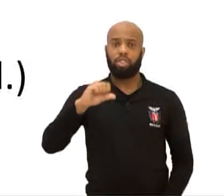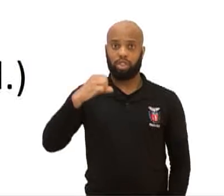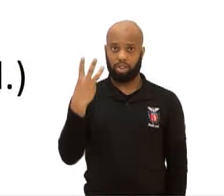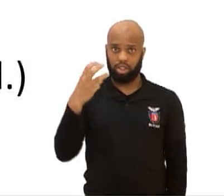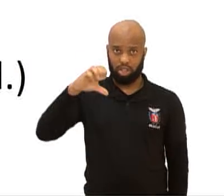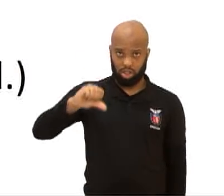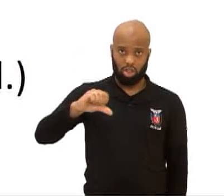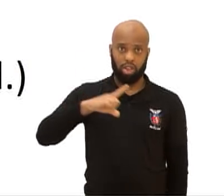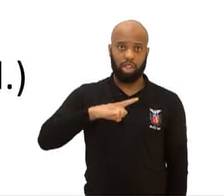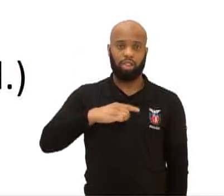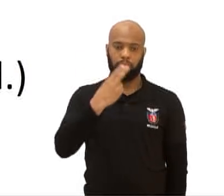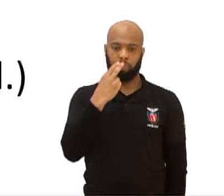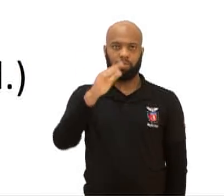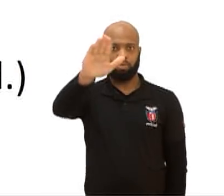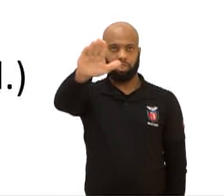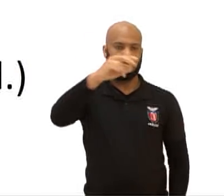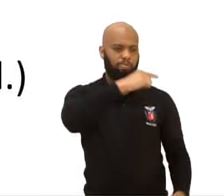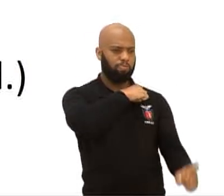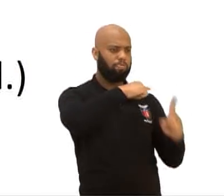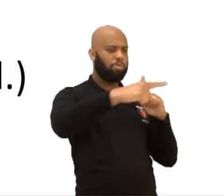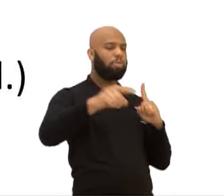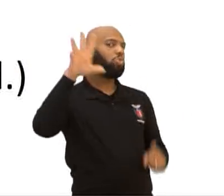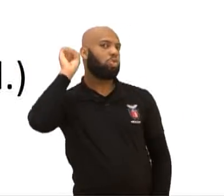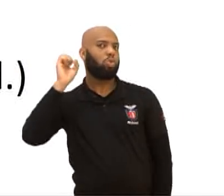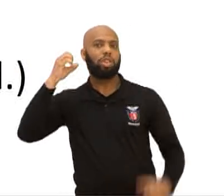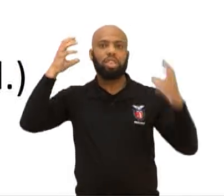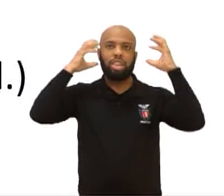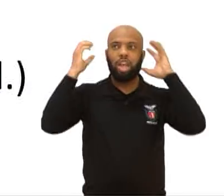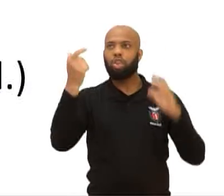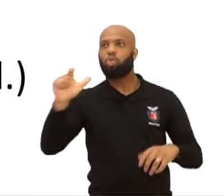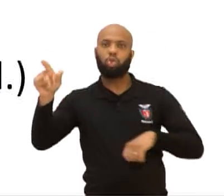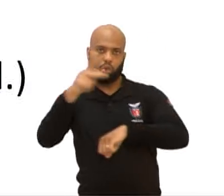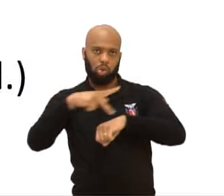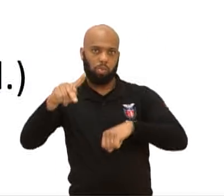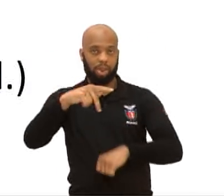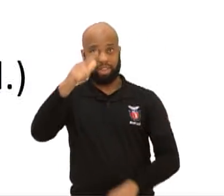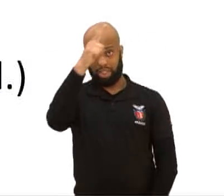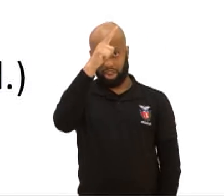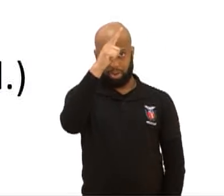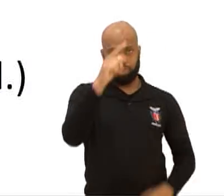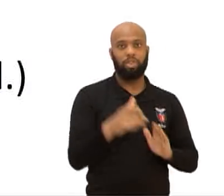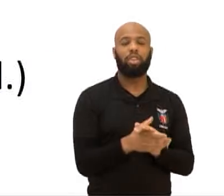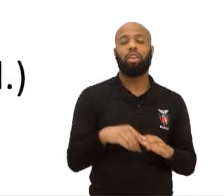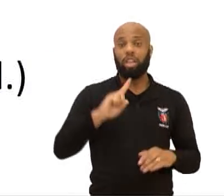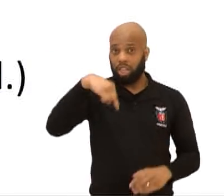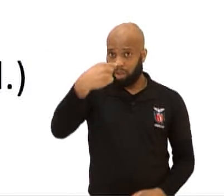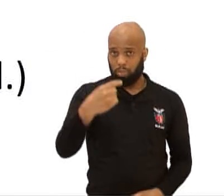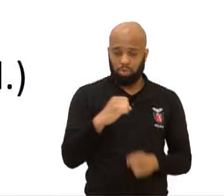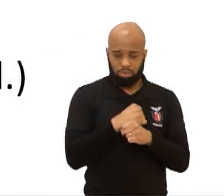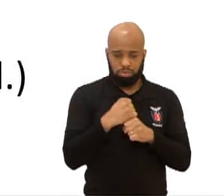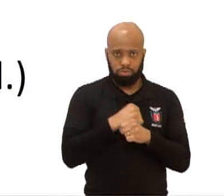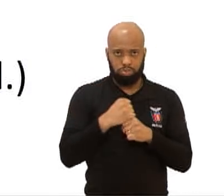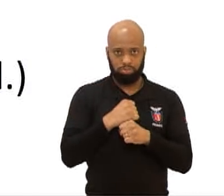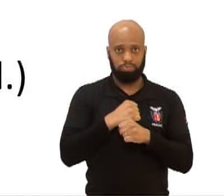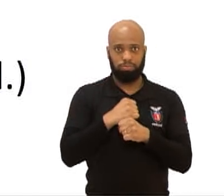1939, Hitler proibiu a audição de rádios estrangeiras na Alemanha, e no ano seguinte as emissoras desse país